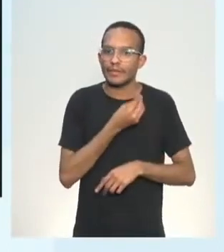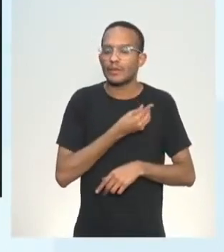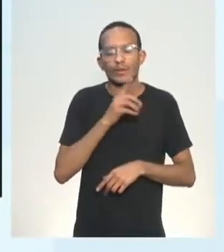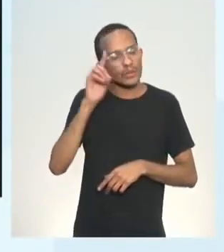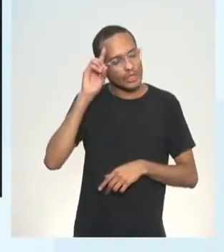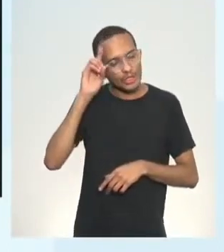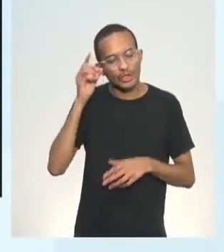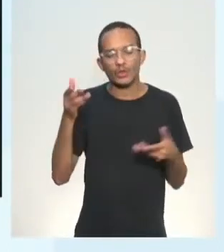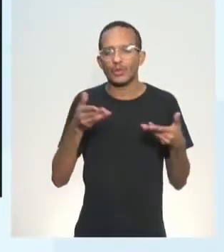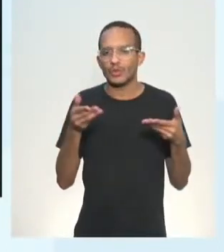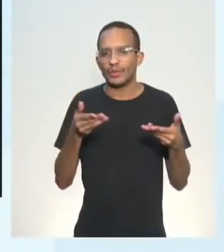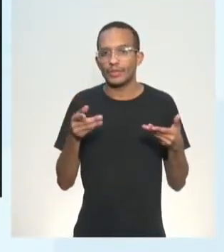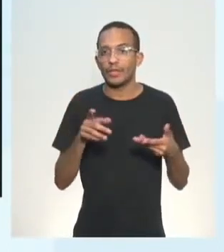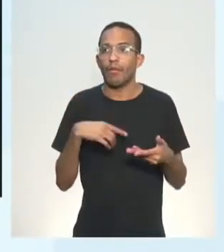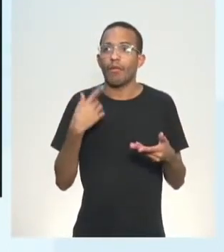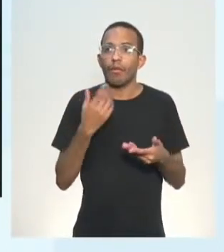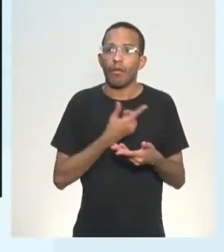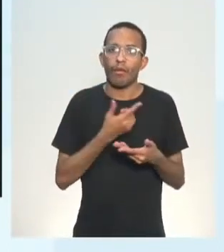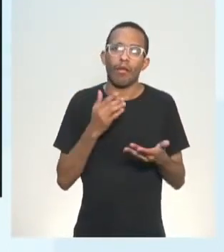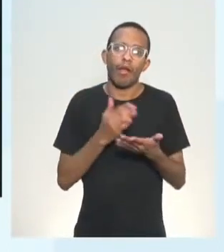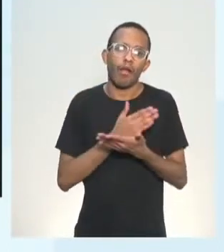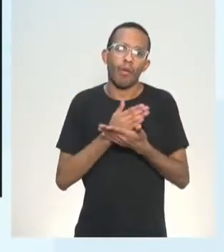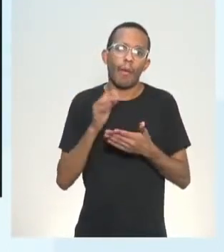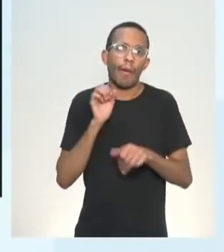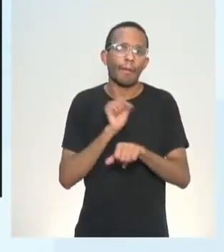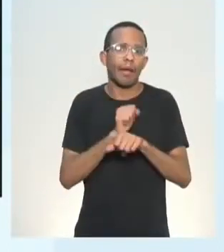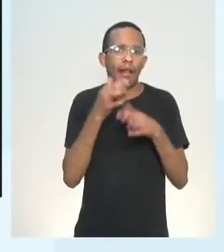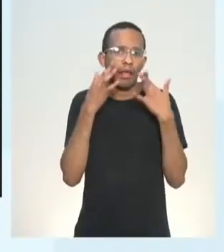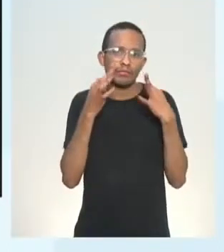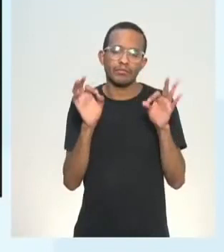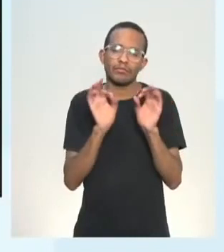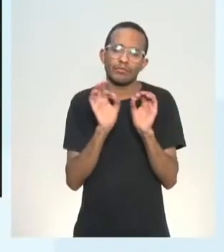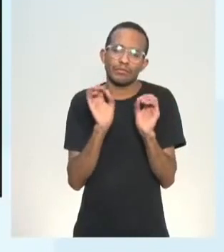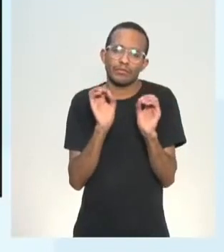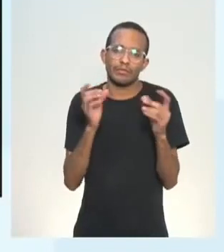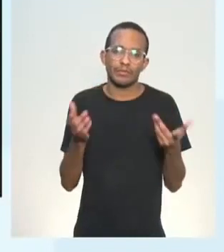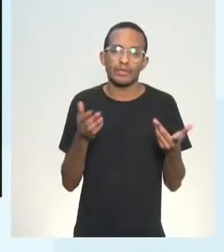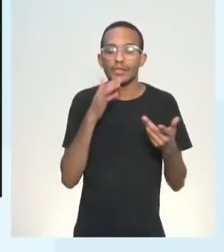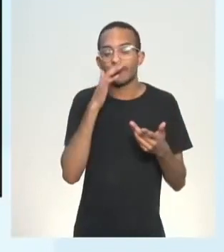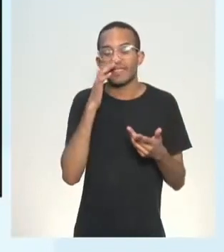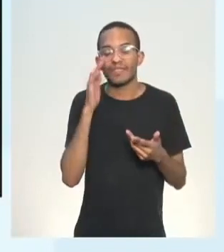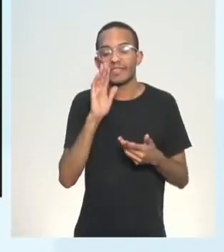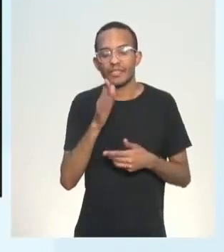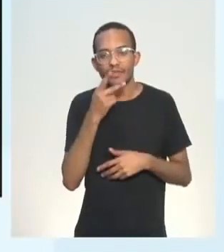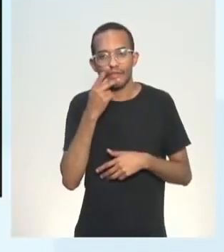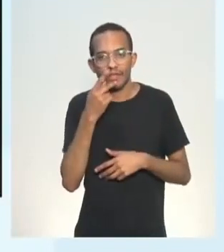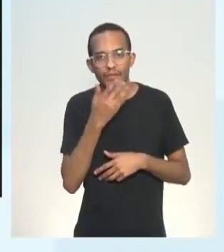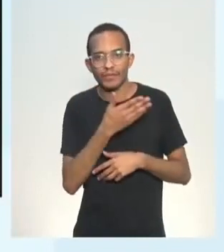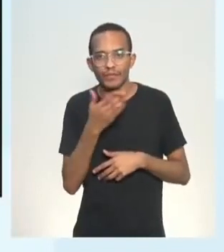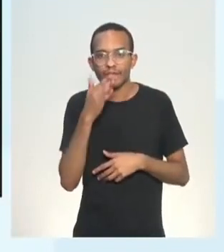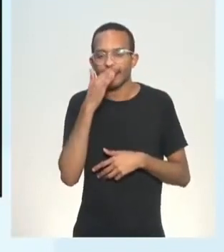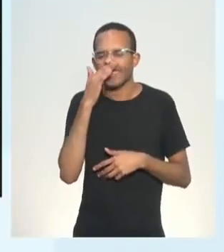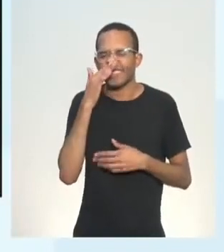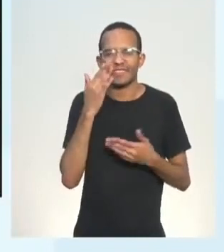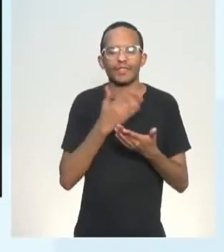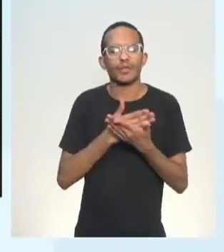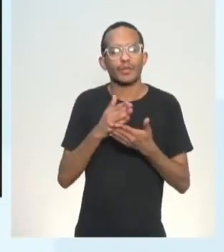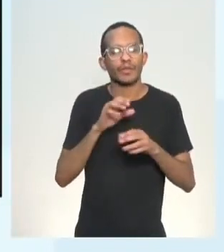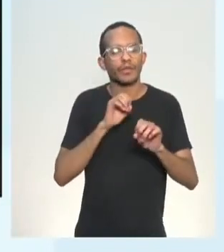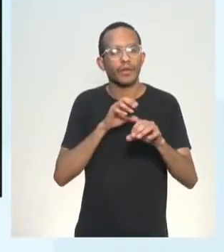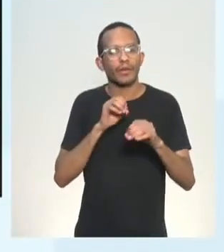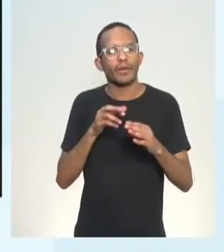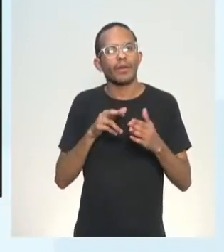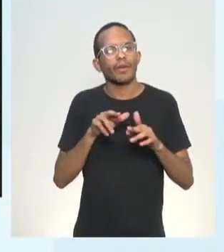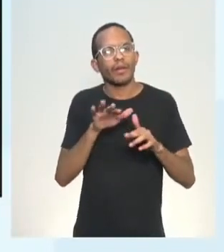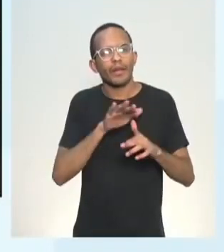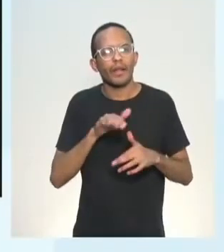de hoje. É que às vezes a gente, né, não para prestar atenção. Olha só, então, como eu já tinha falado para vocês lá no comecinho da aula, por volta